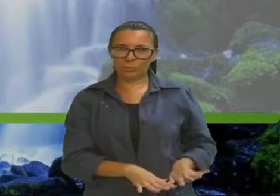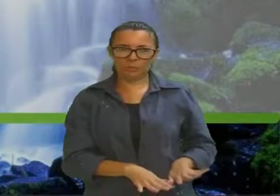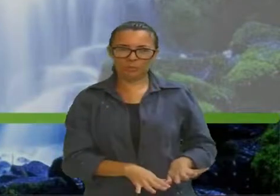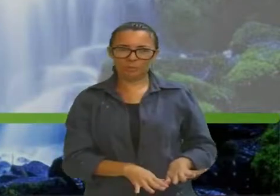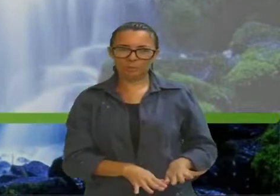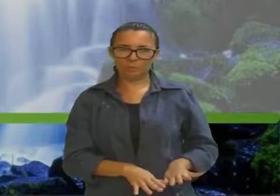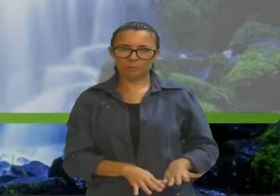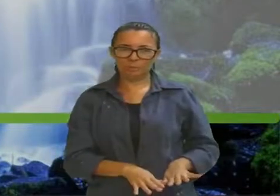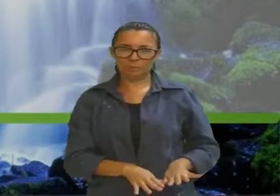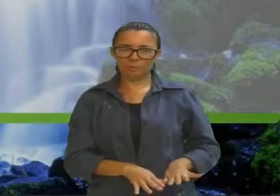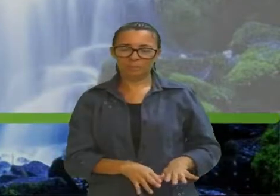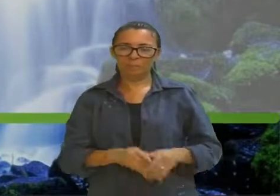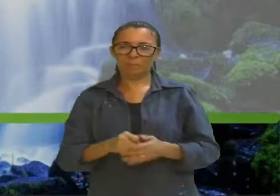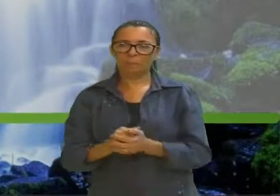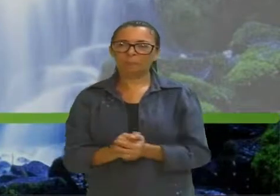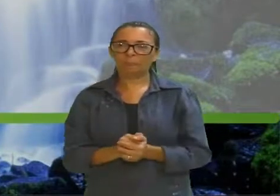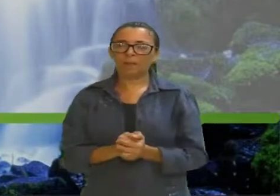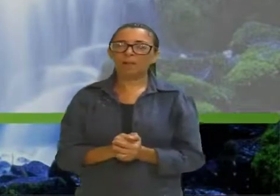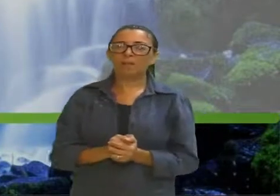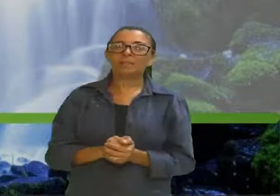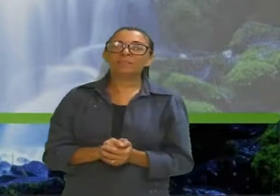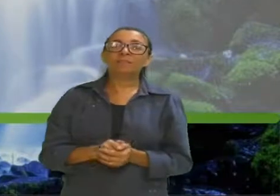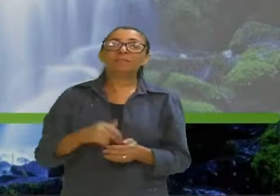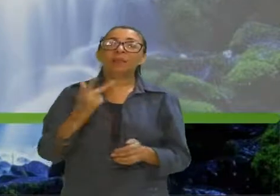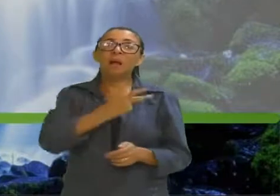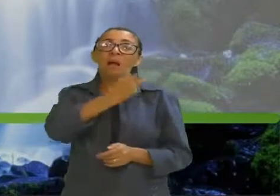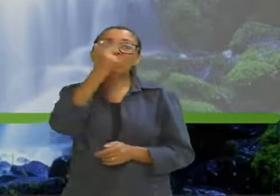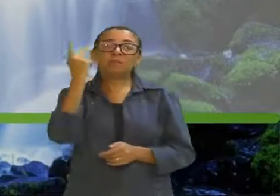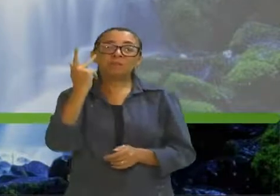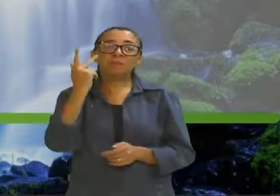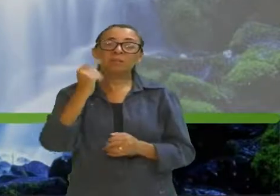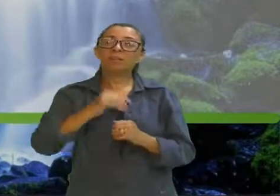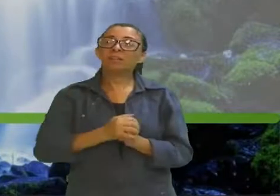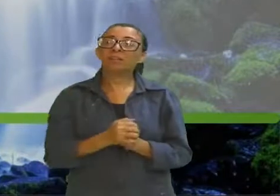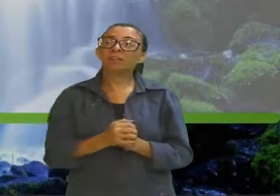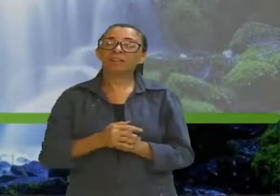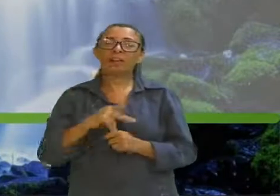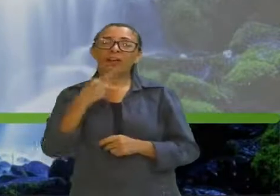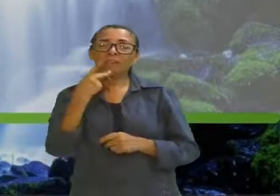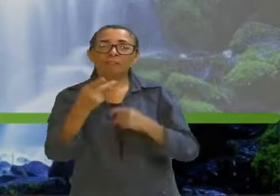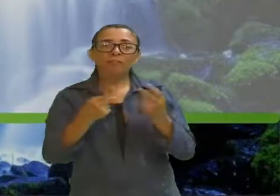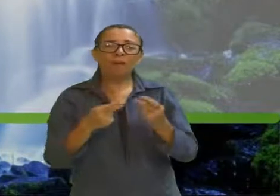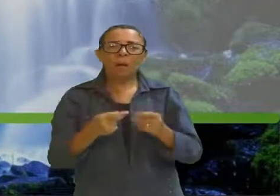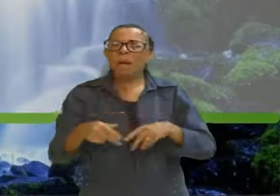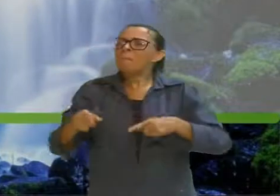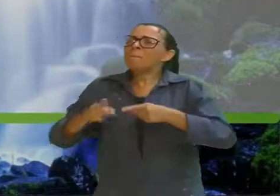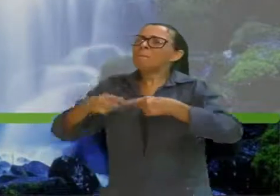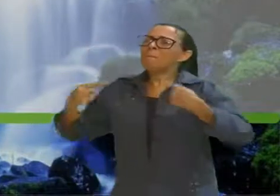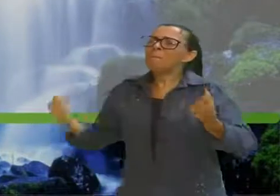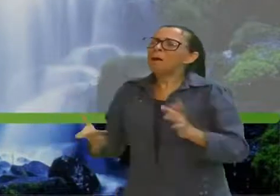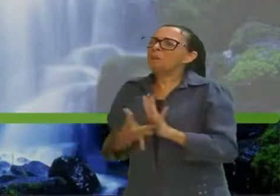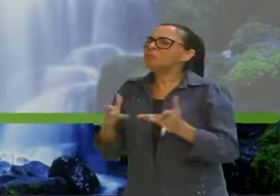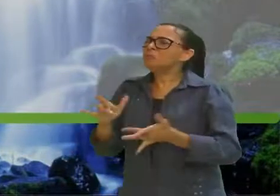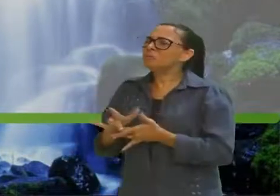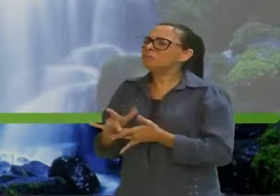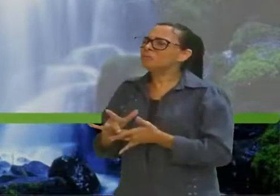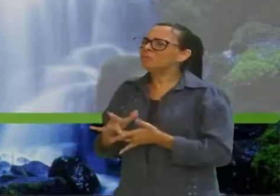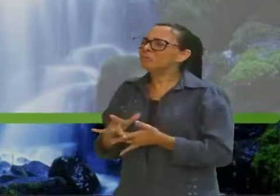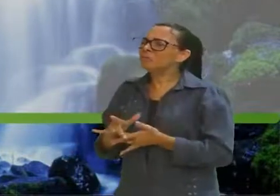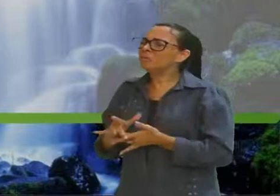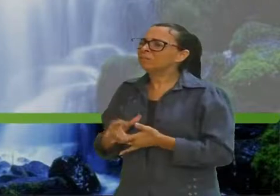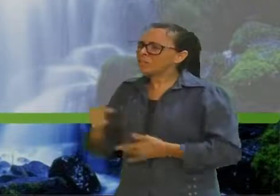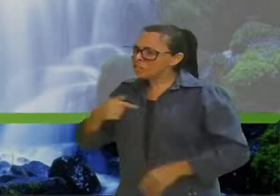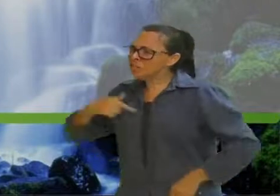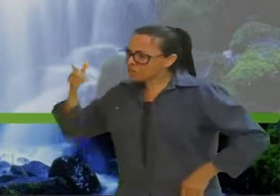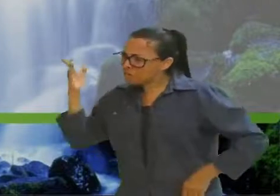não fizemos muitos milagres? Então lhe direi claramente: nunca vos conheci.